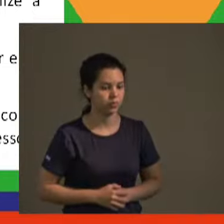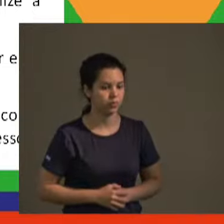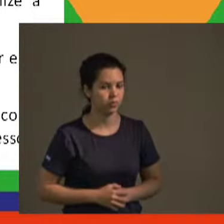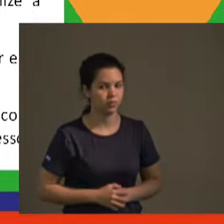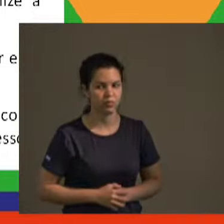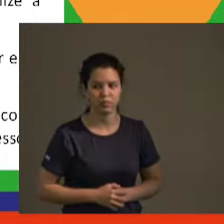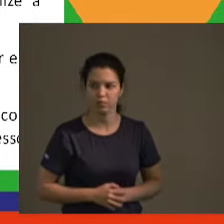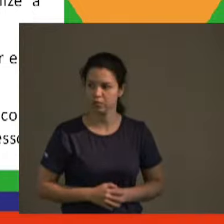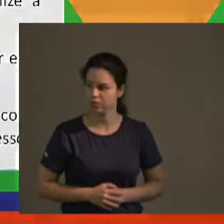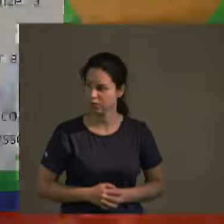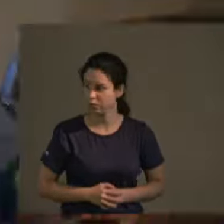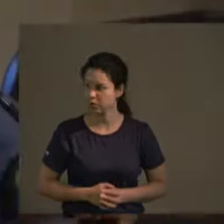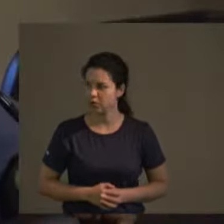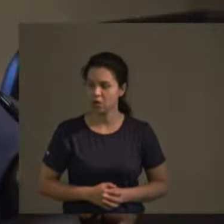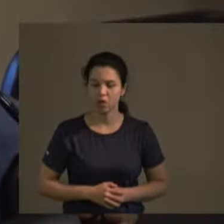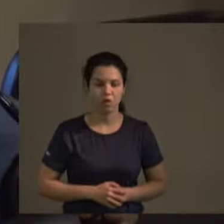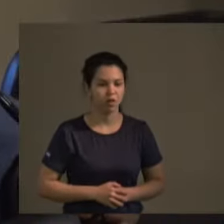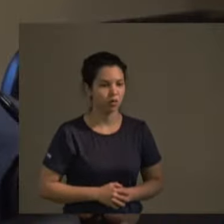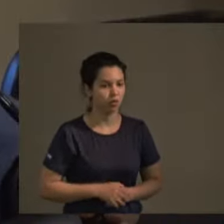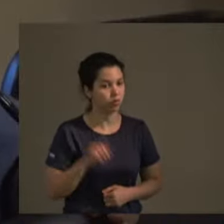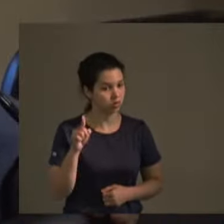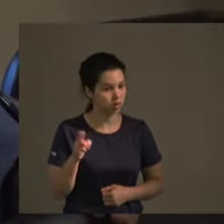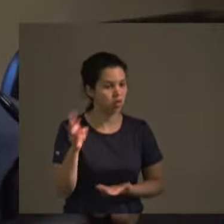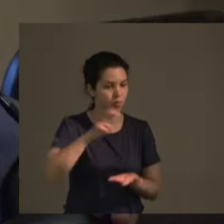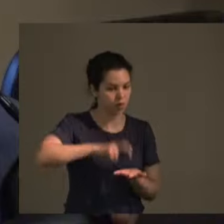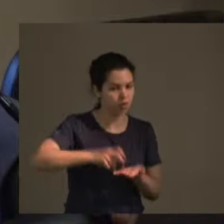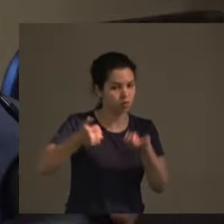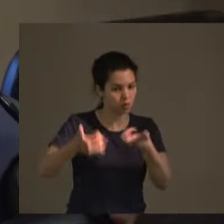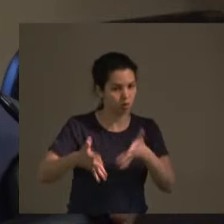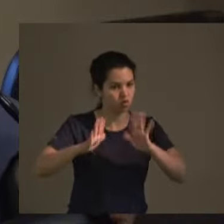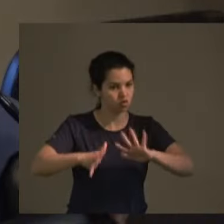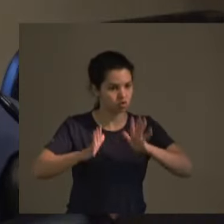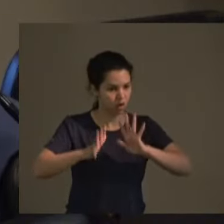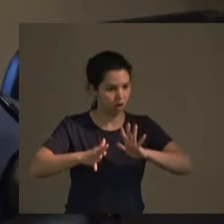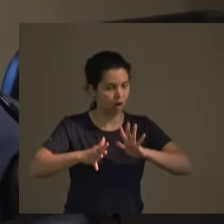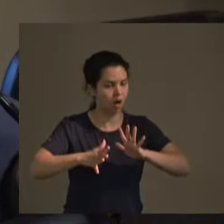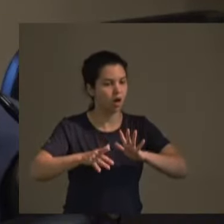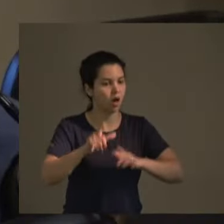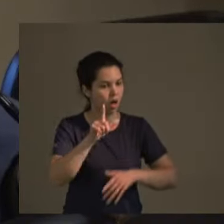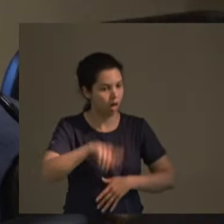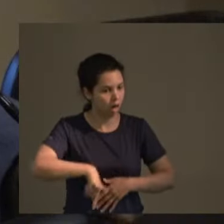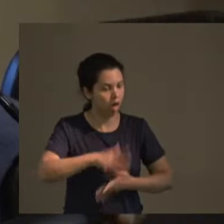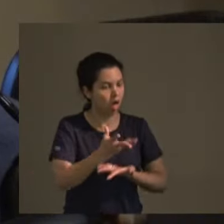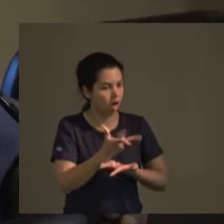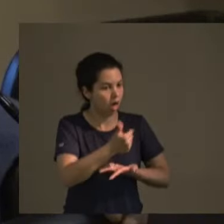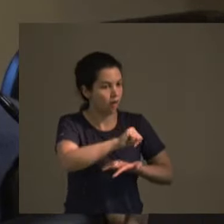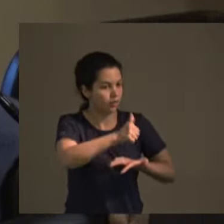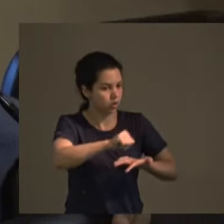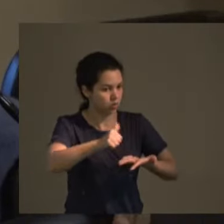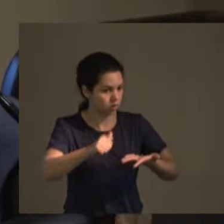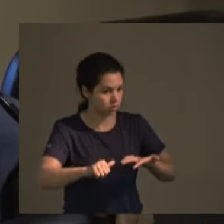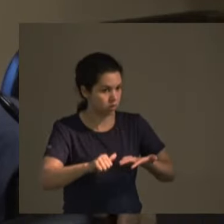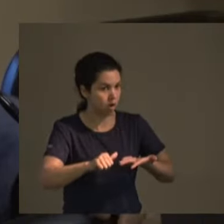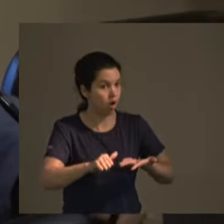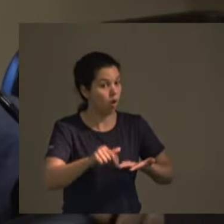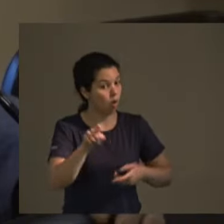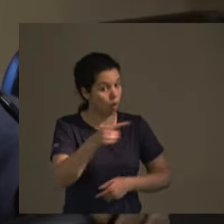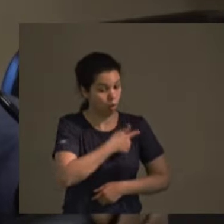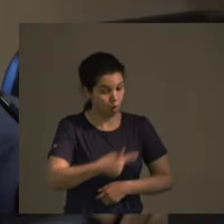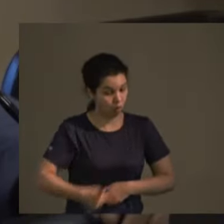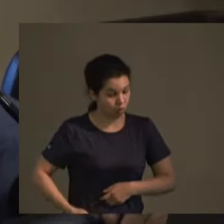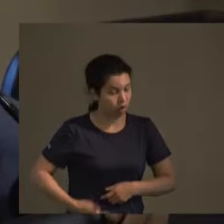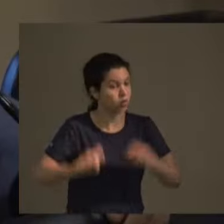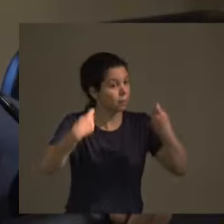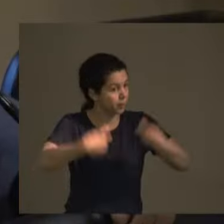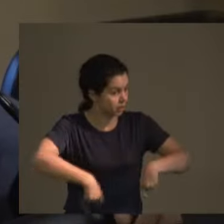que o senhor falou de manhã aqui para o pessoal vem como a primeira entrega, primeira grande entrega que o governo precisa fazer